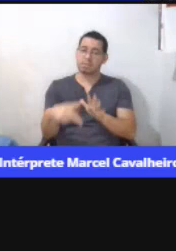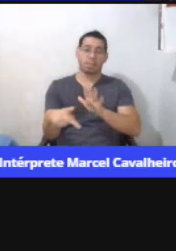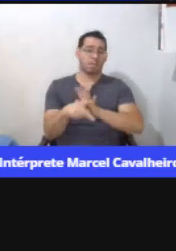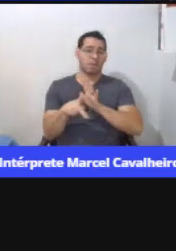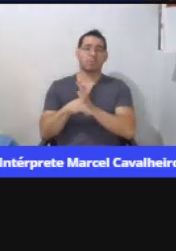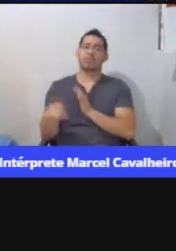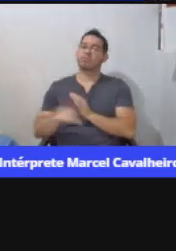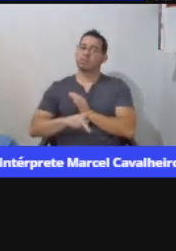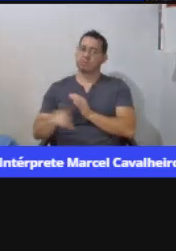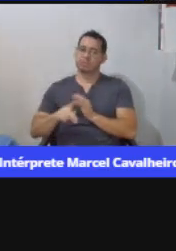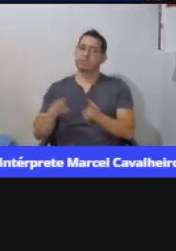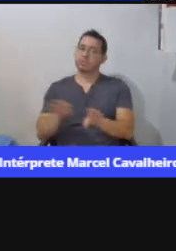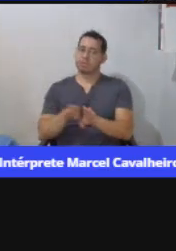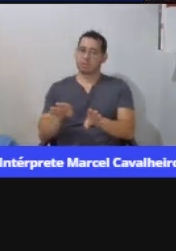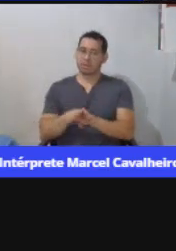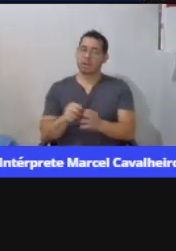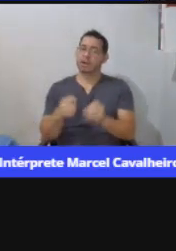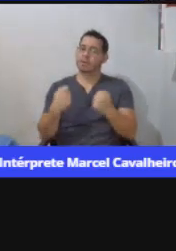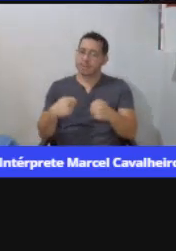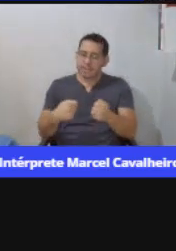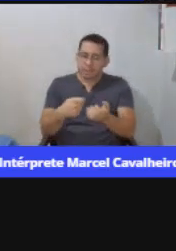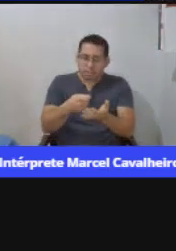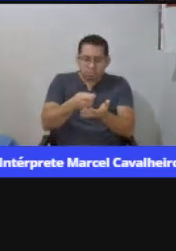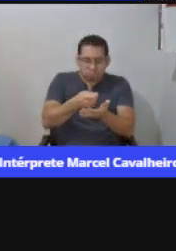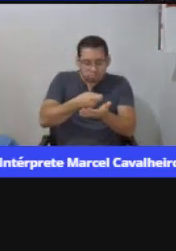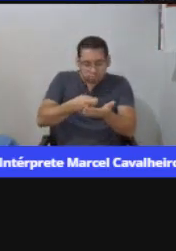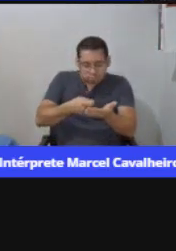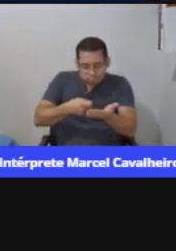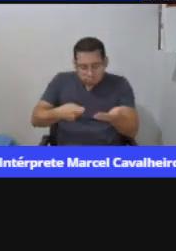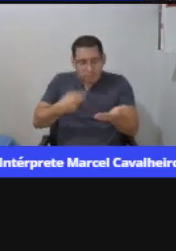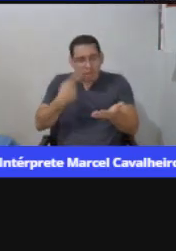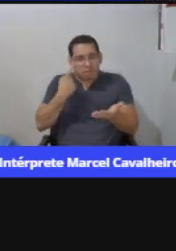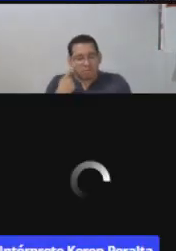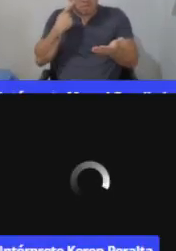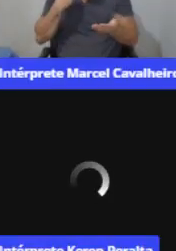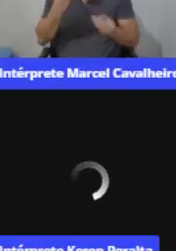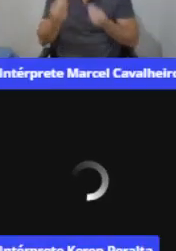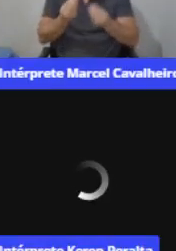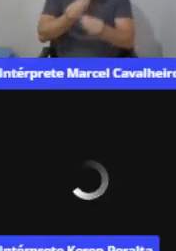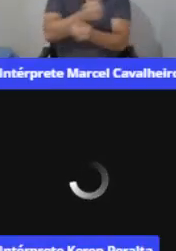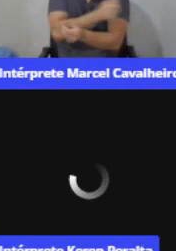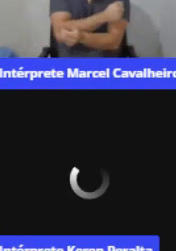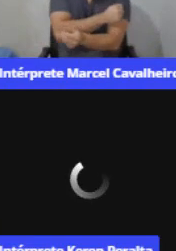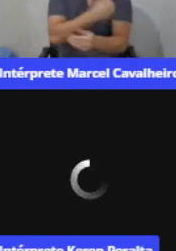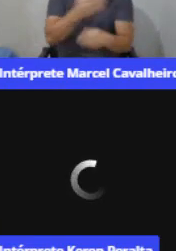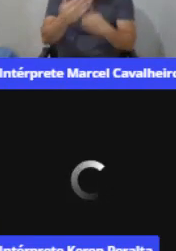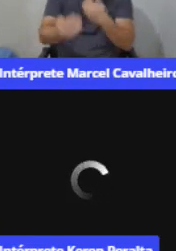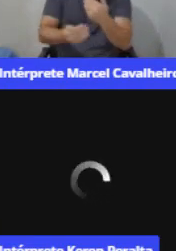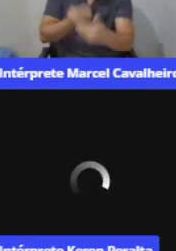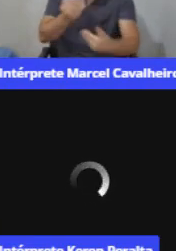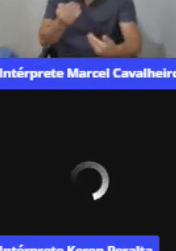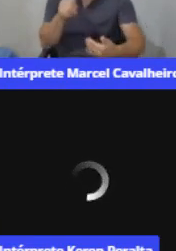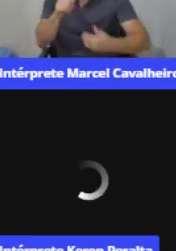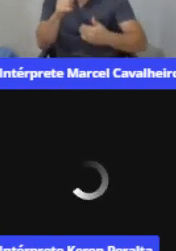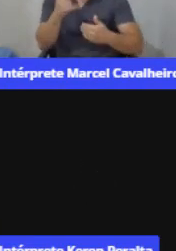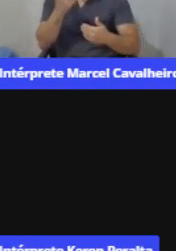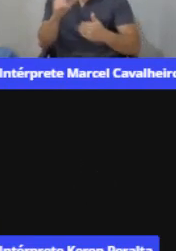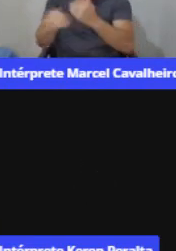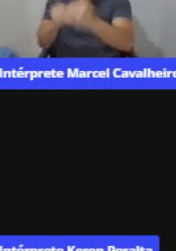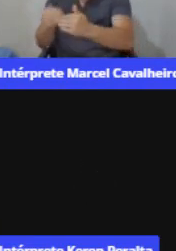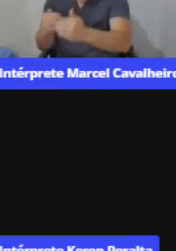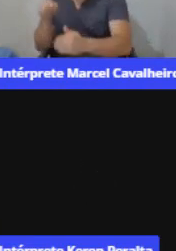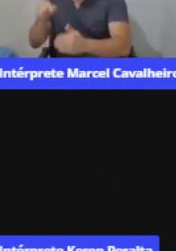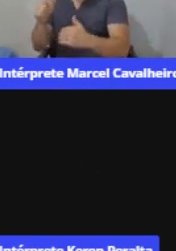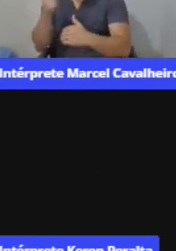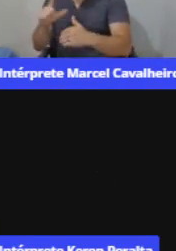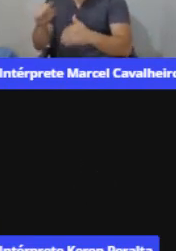Ele precisa anotar, ele precisa ver o andamento daquele determinado aluno. Ah, esse está conseguindo avançar,